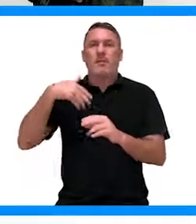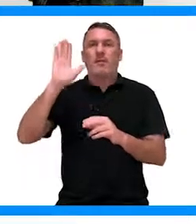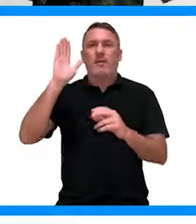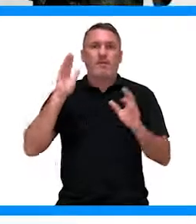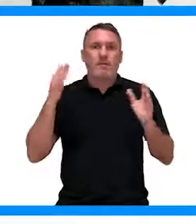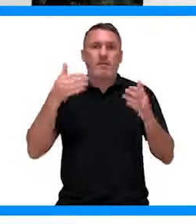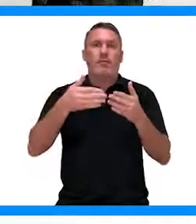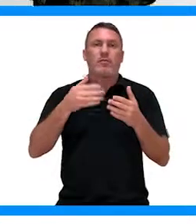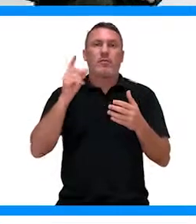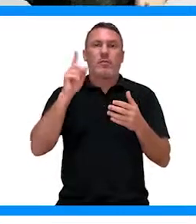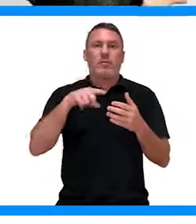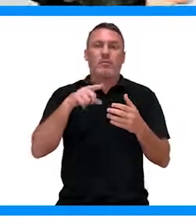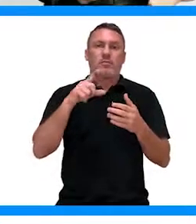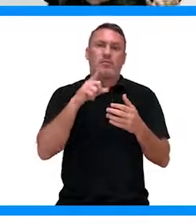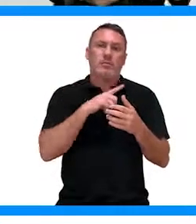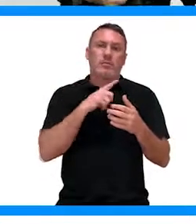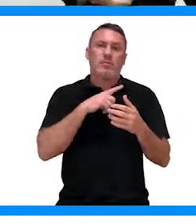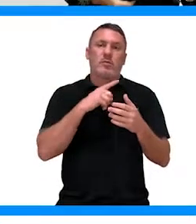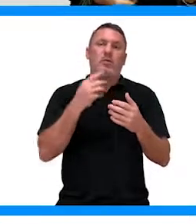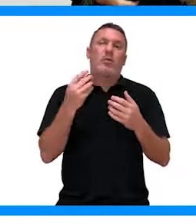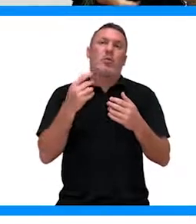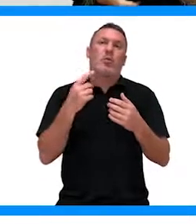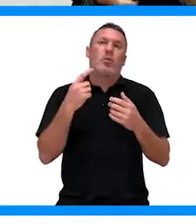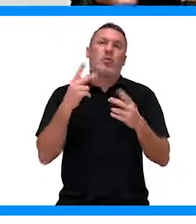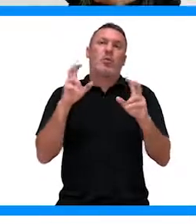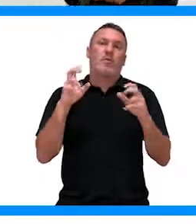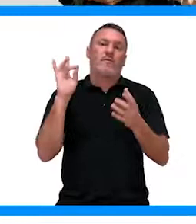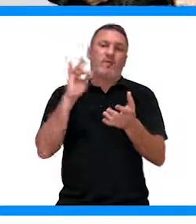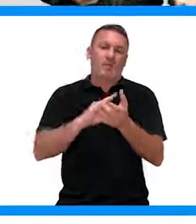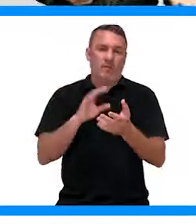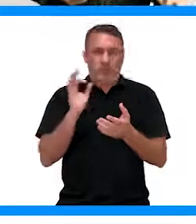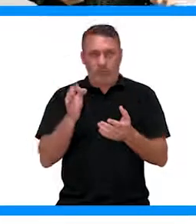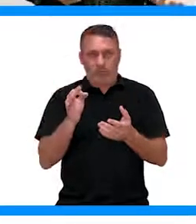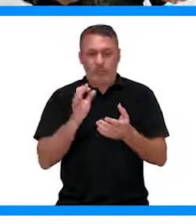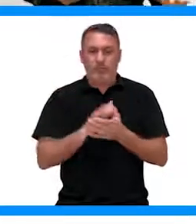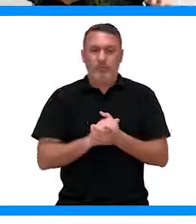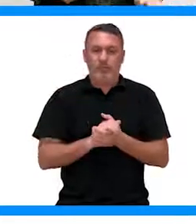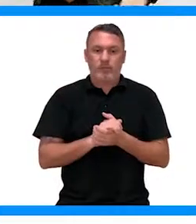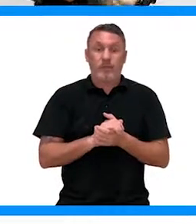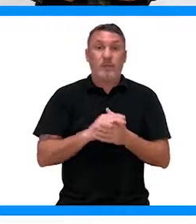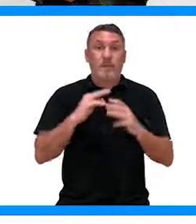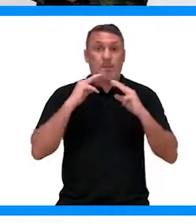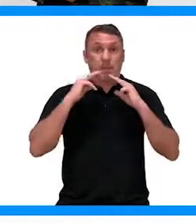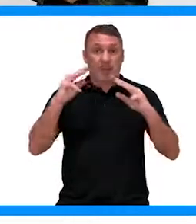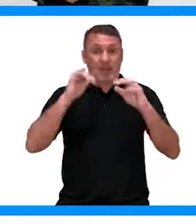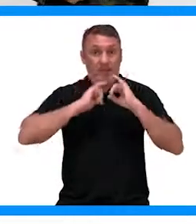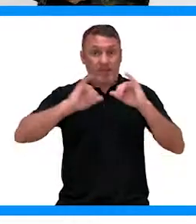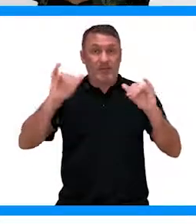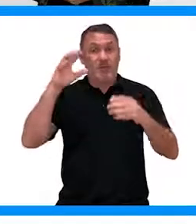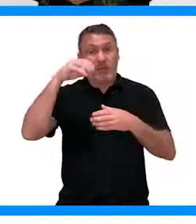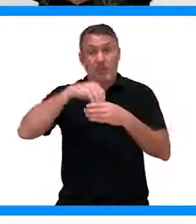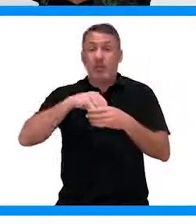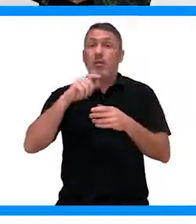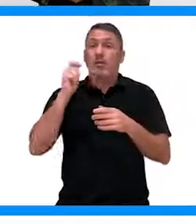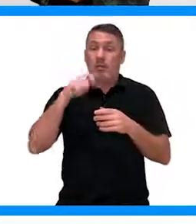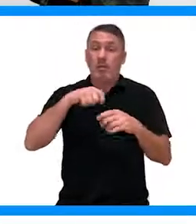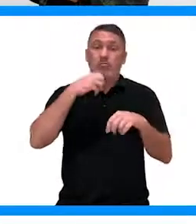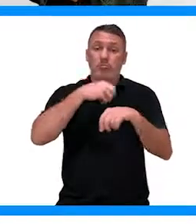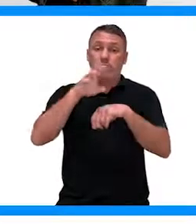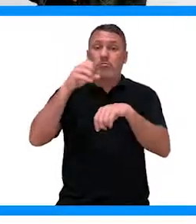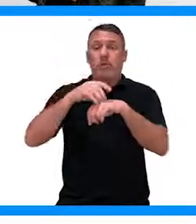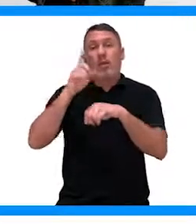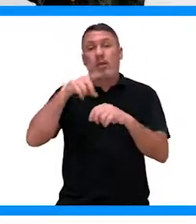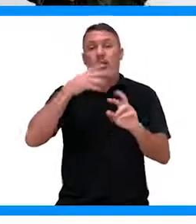mais referencial, mais voltada com base na realidade, né? Então, a mensagem, ela pode